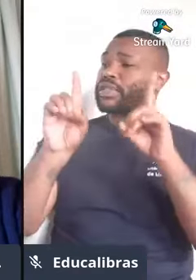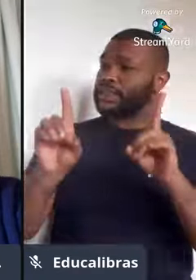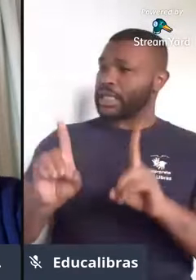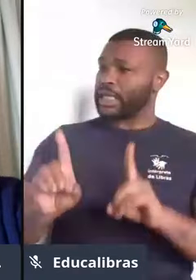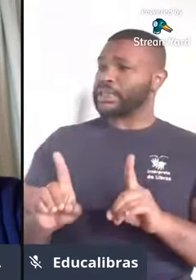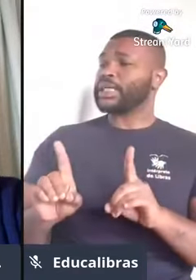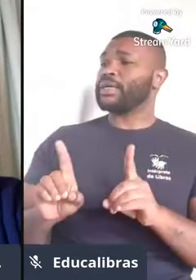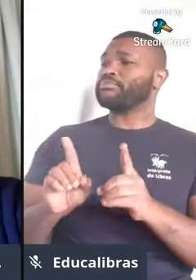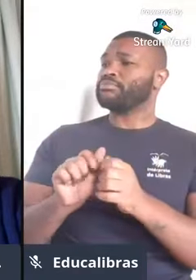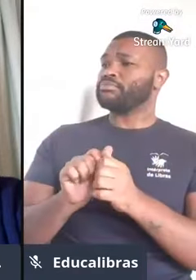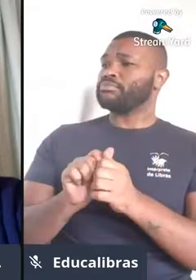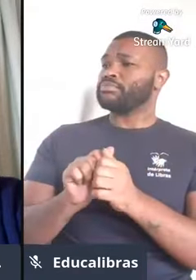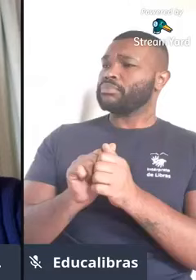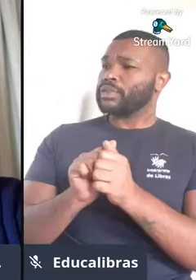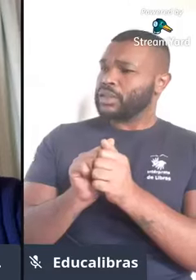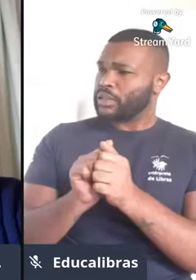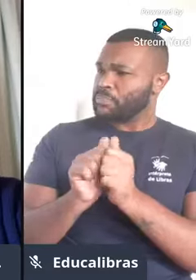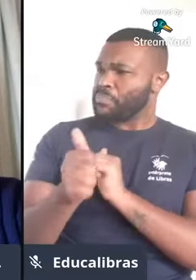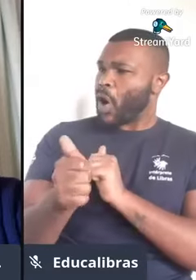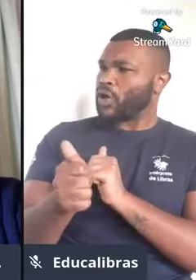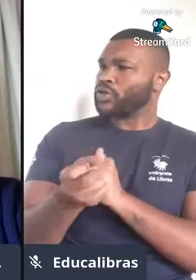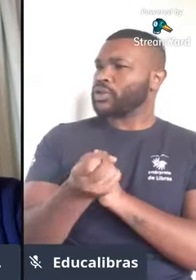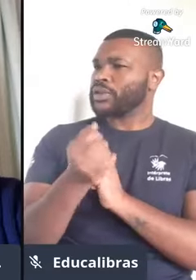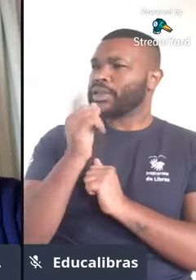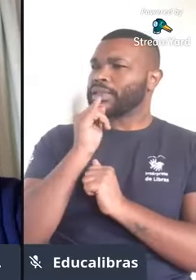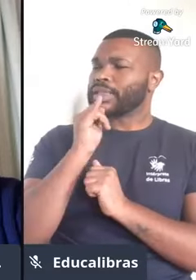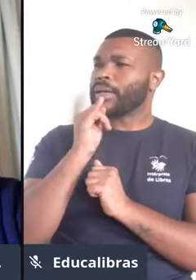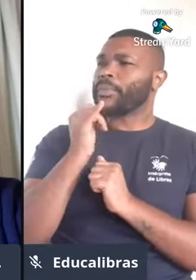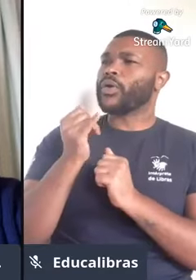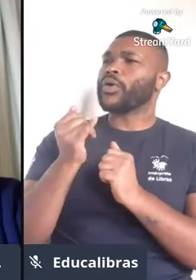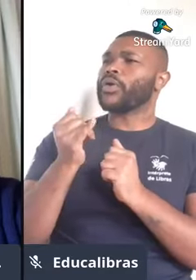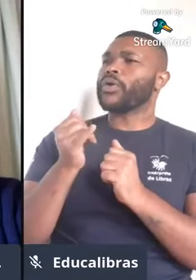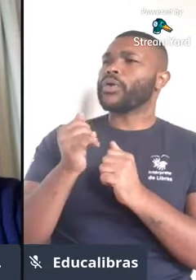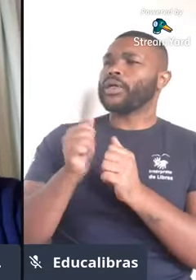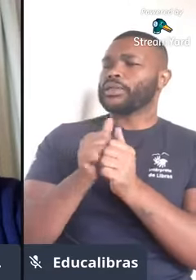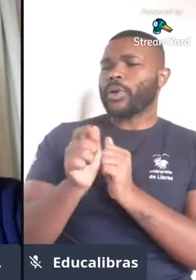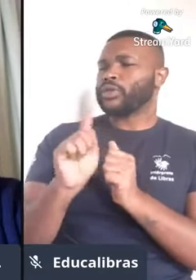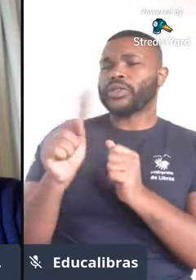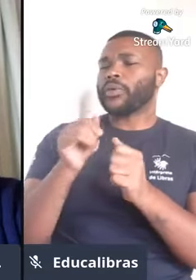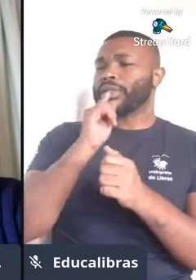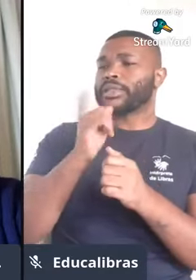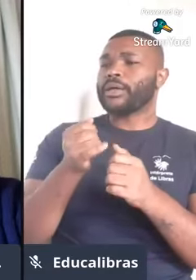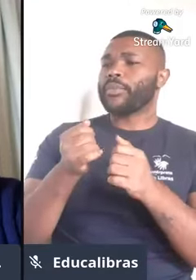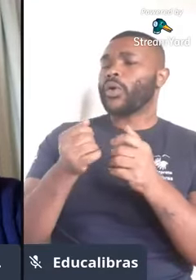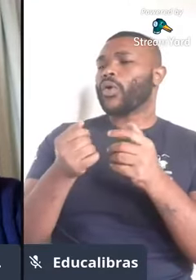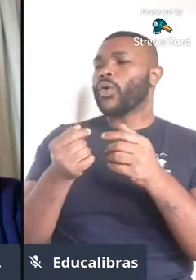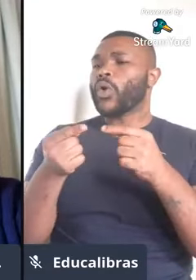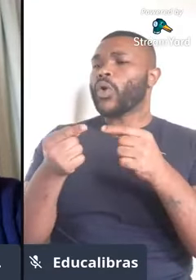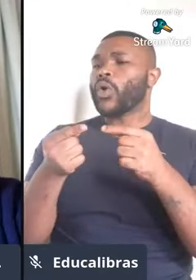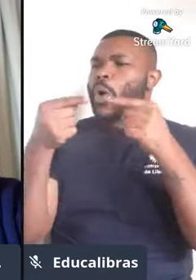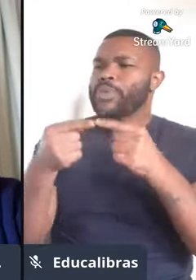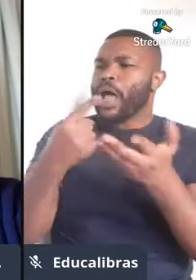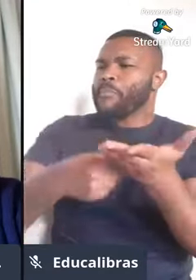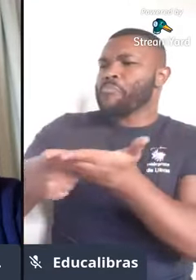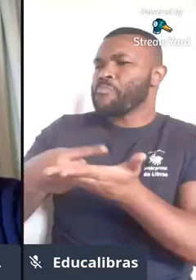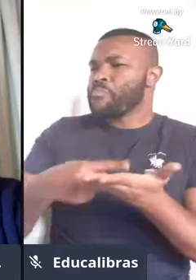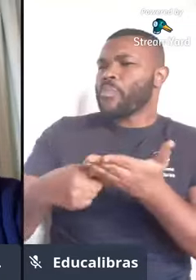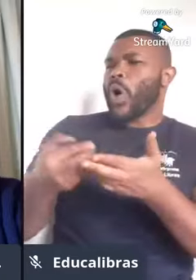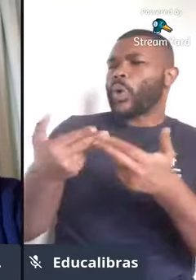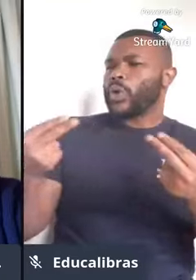que praticada por algumas empresas, aceita aqui, não aceita ali, ou seja, acaba gerando uma